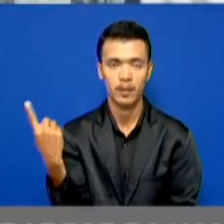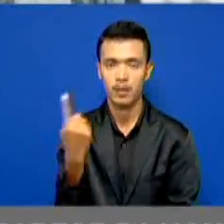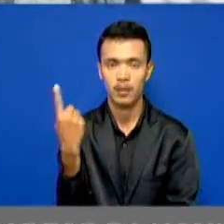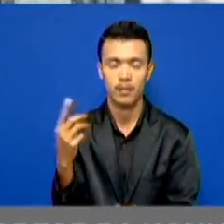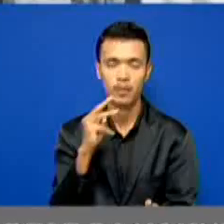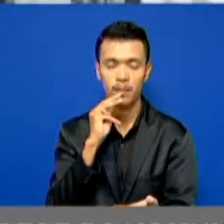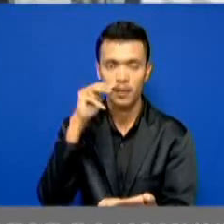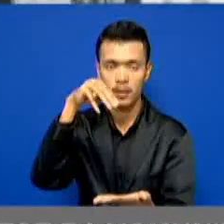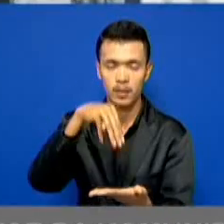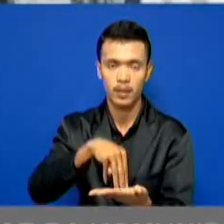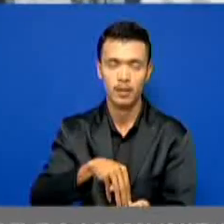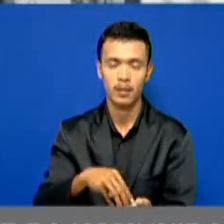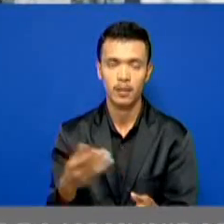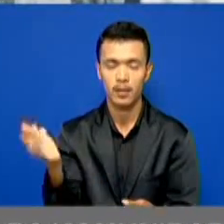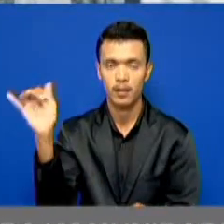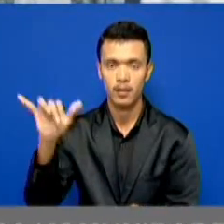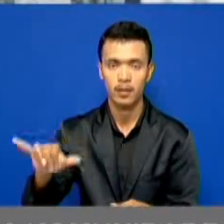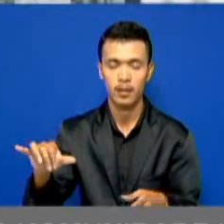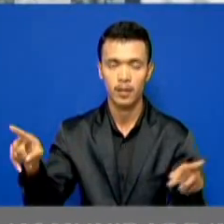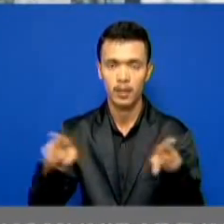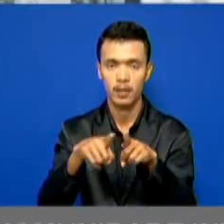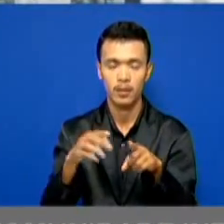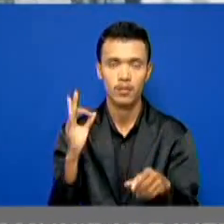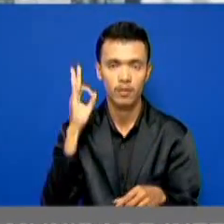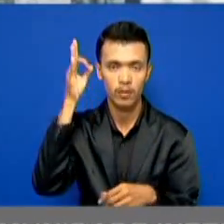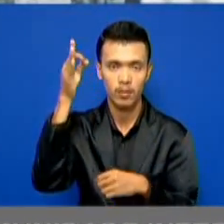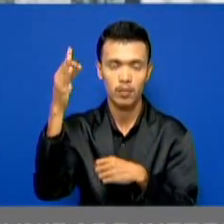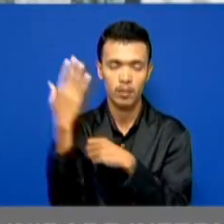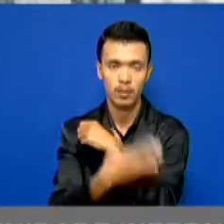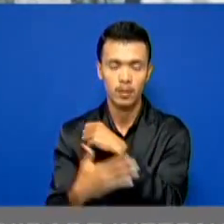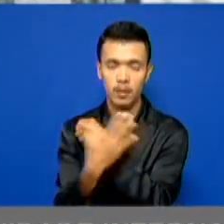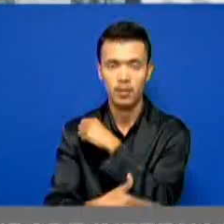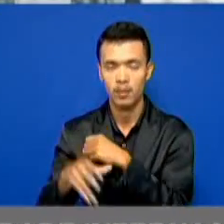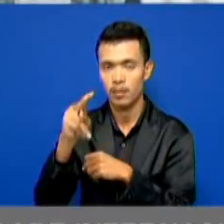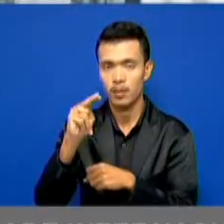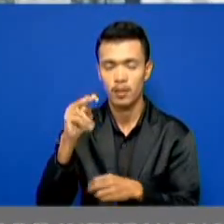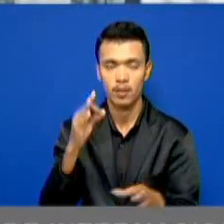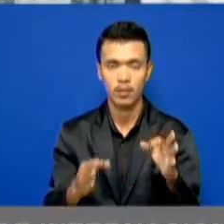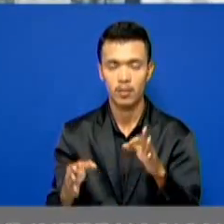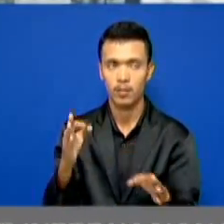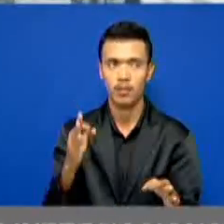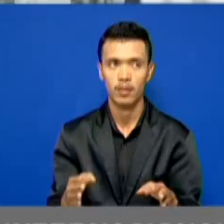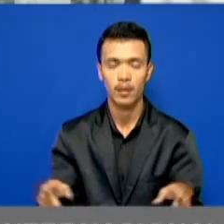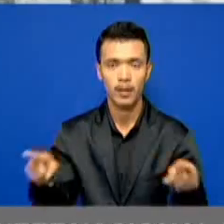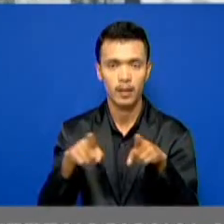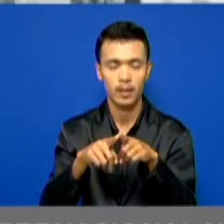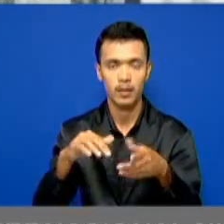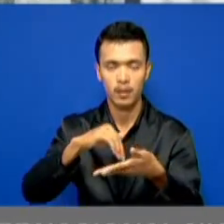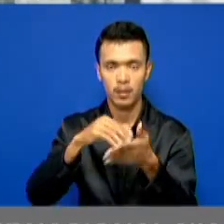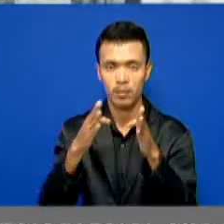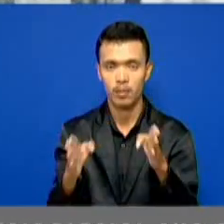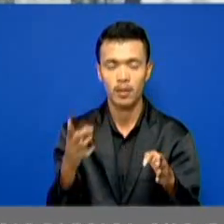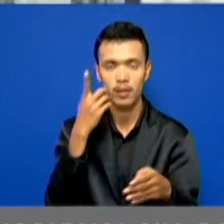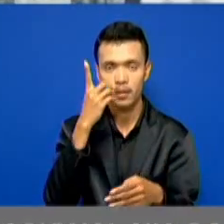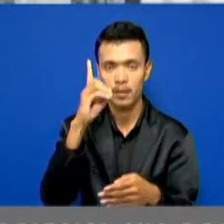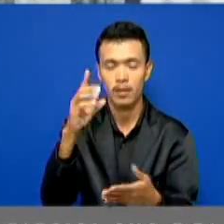que a mensagem que está sirane, Hanesan futuro na Saunian, então estado Hanesan em bolseiro se rasig de Han, né?